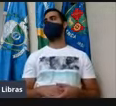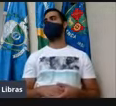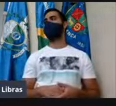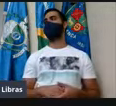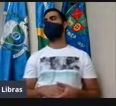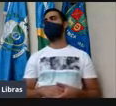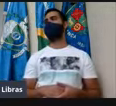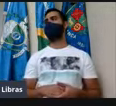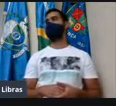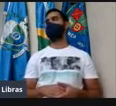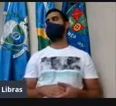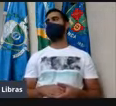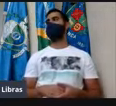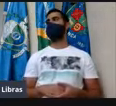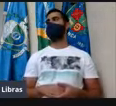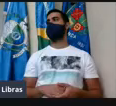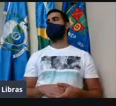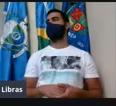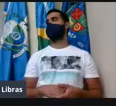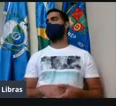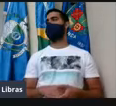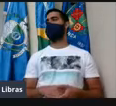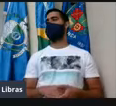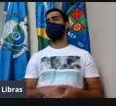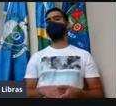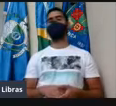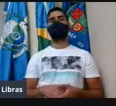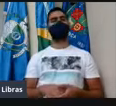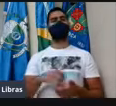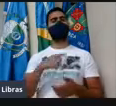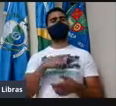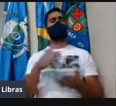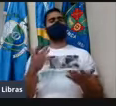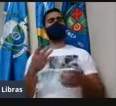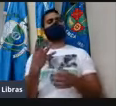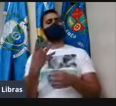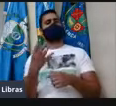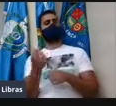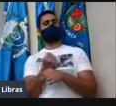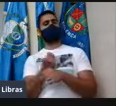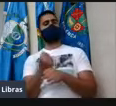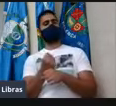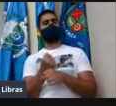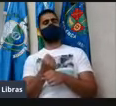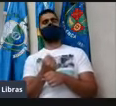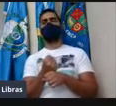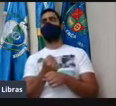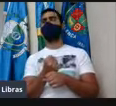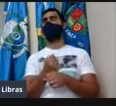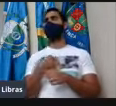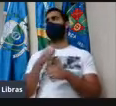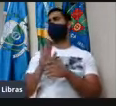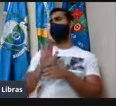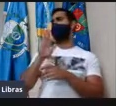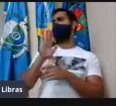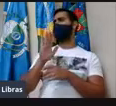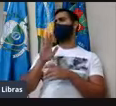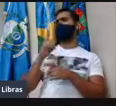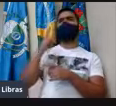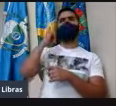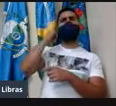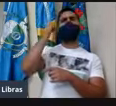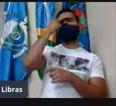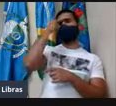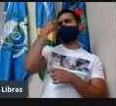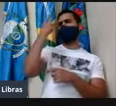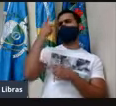mais de recursos humanos. Durante esses 4 anos que encerra esse meu mandato agora, eu ouvi muitas reclamações